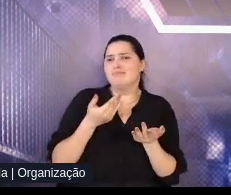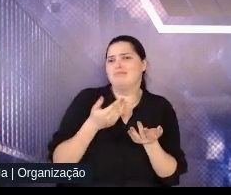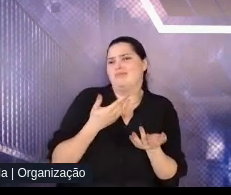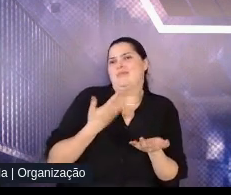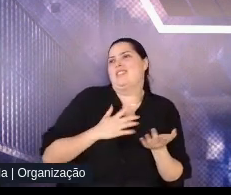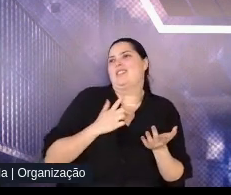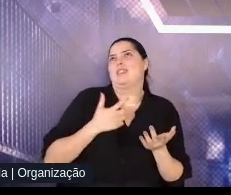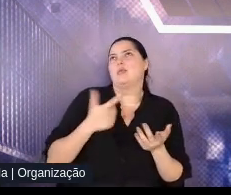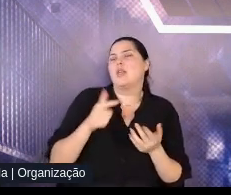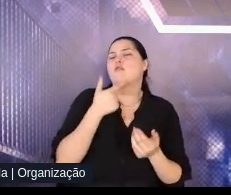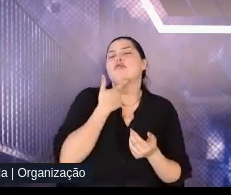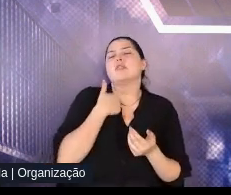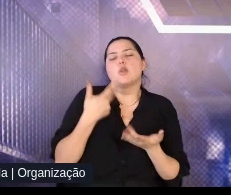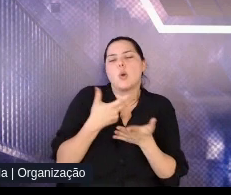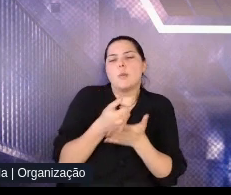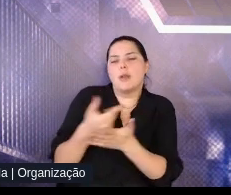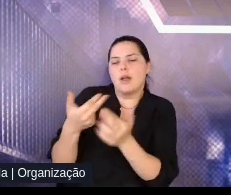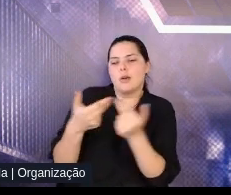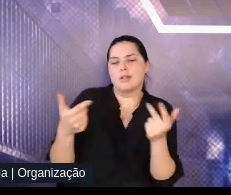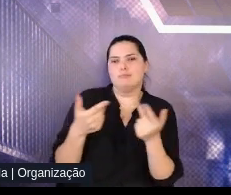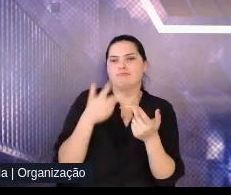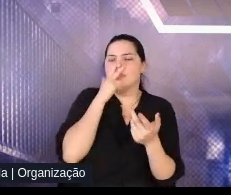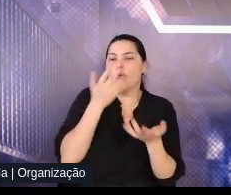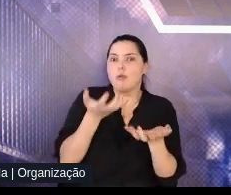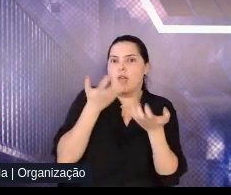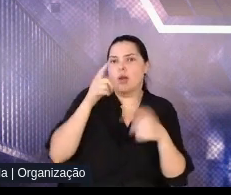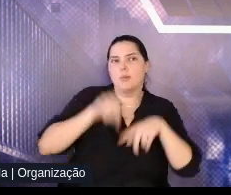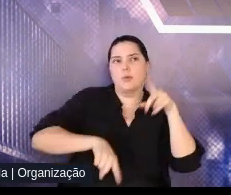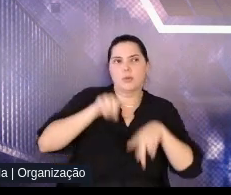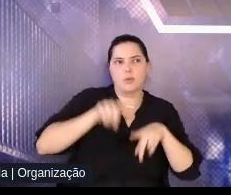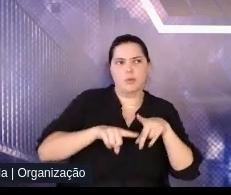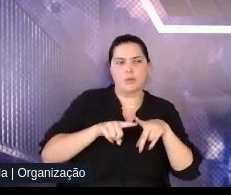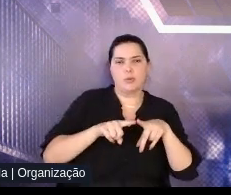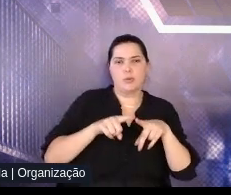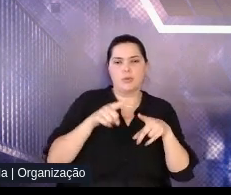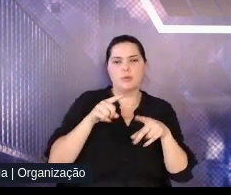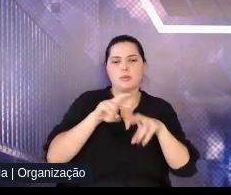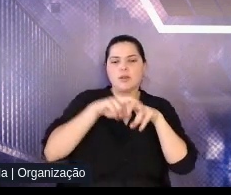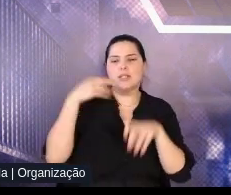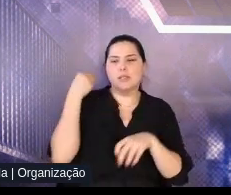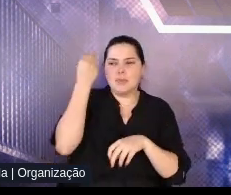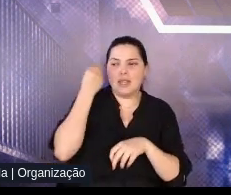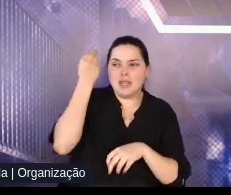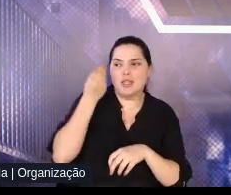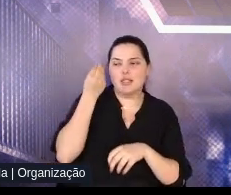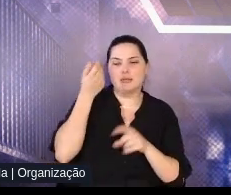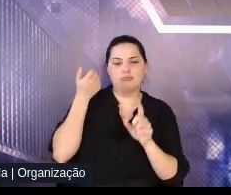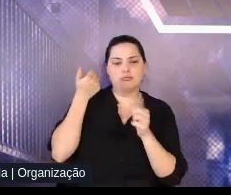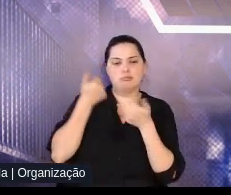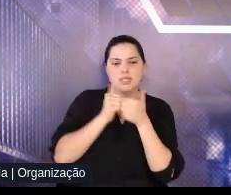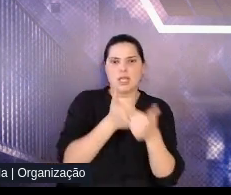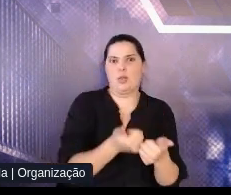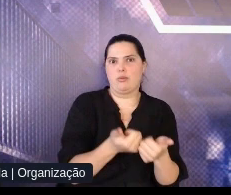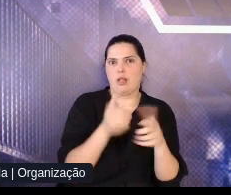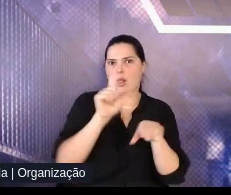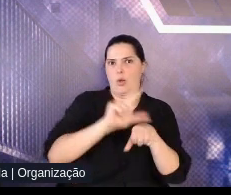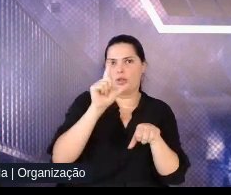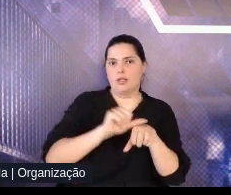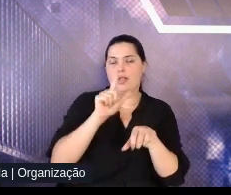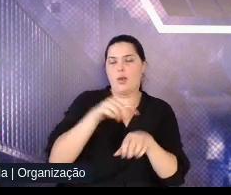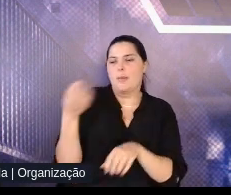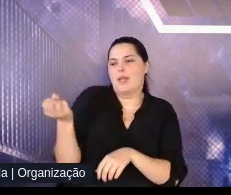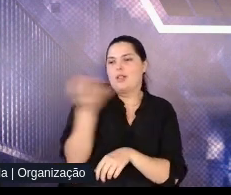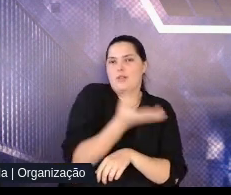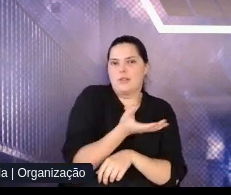de comprar uma coisa, por mais que eu queira aquele produto, por causa dessas experiências que eu estou sentindo. Então, de fato, isso sim é uma